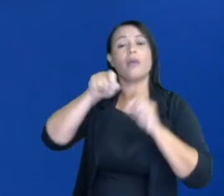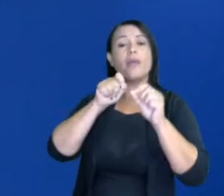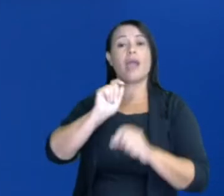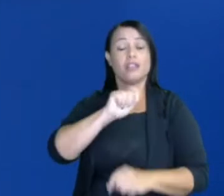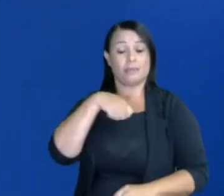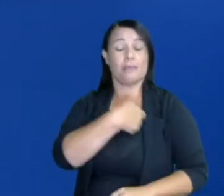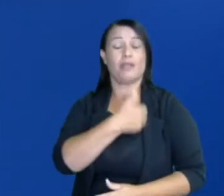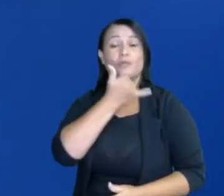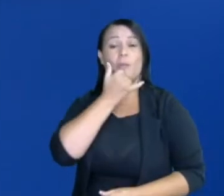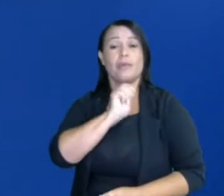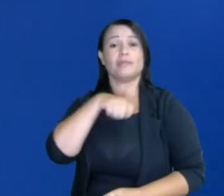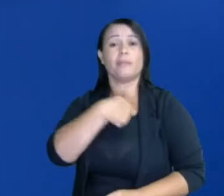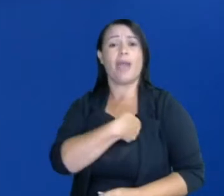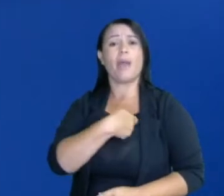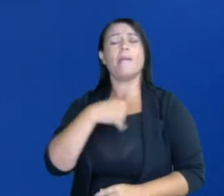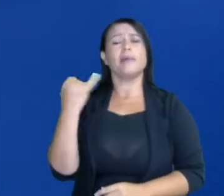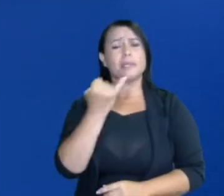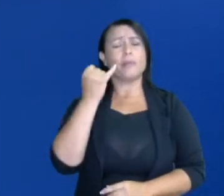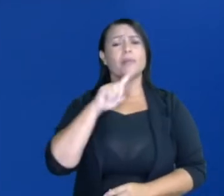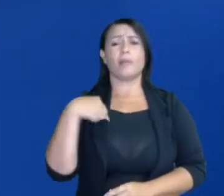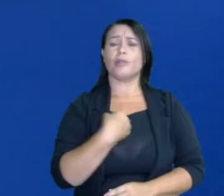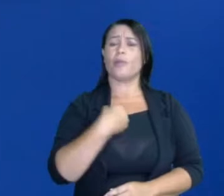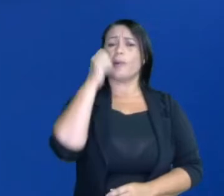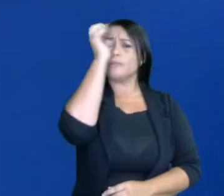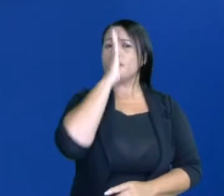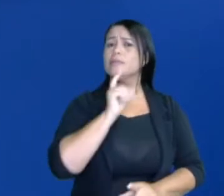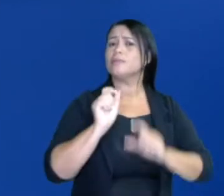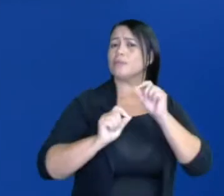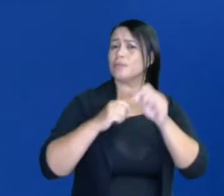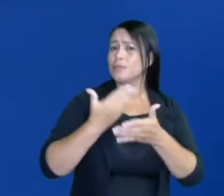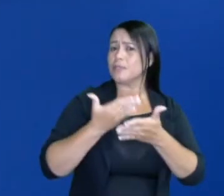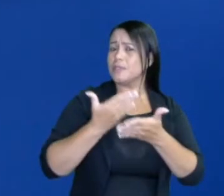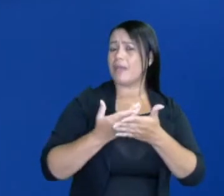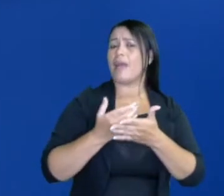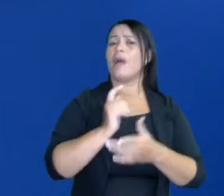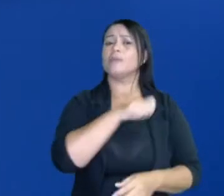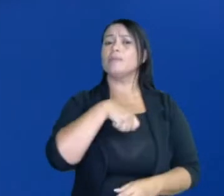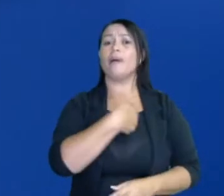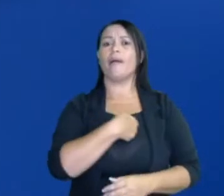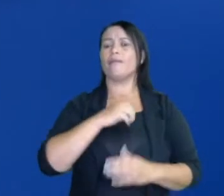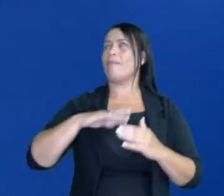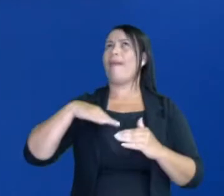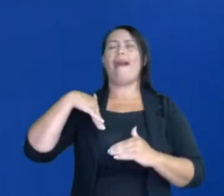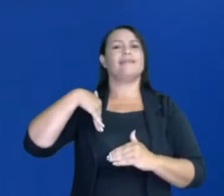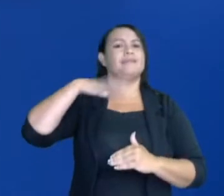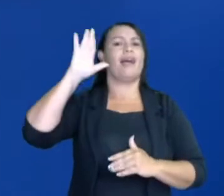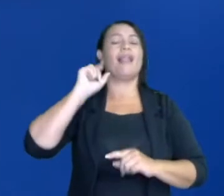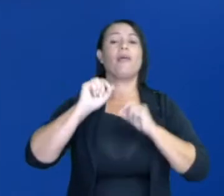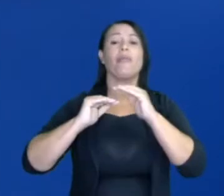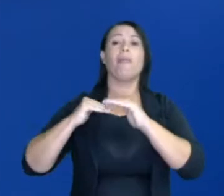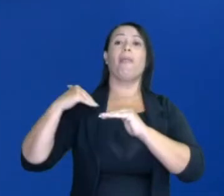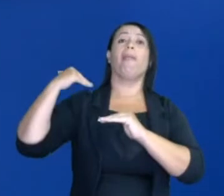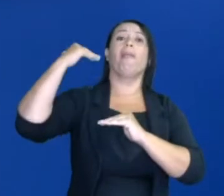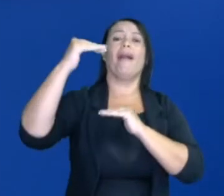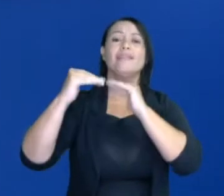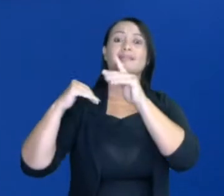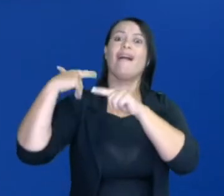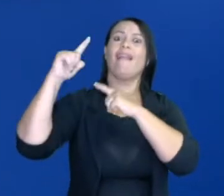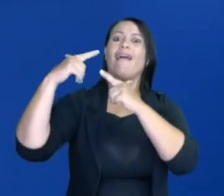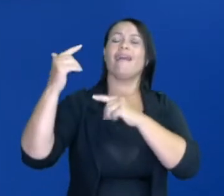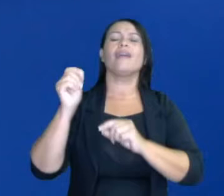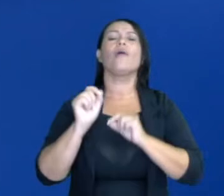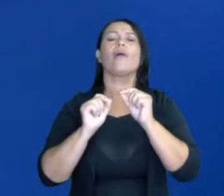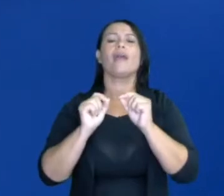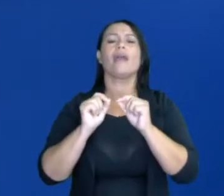importância para nós brasileiros de estudar o espanhol está muito além do que só aprender aquele idioma que é